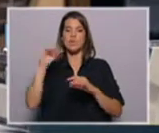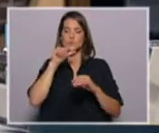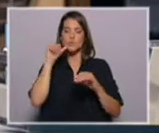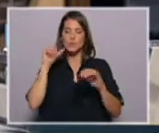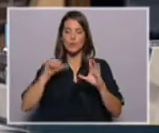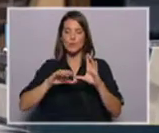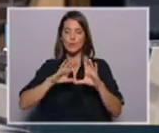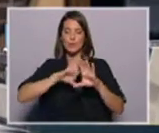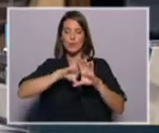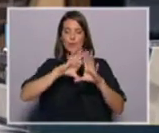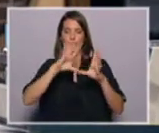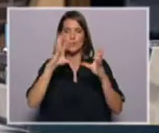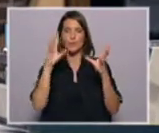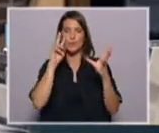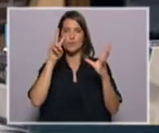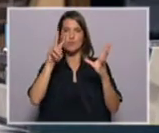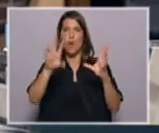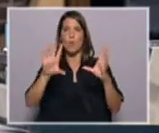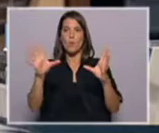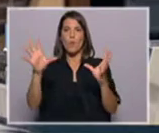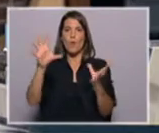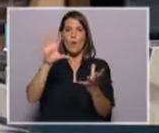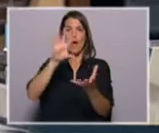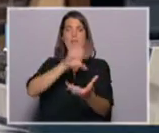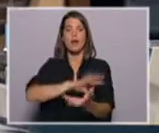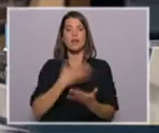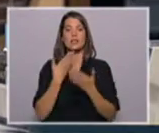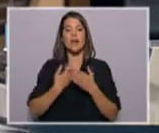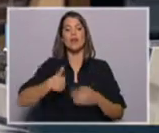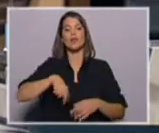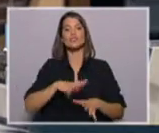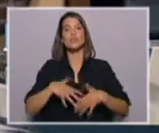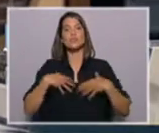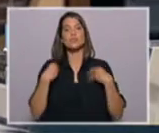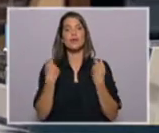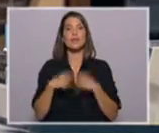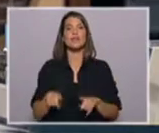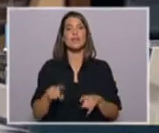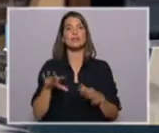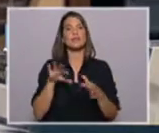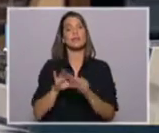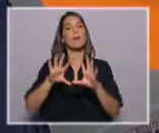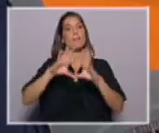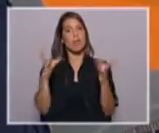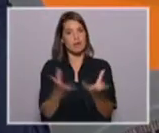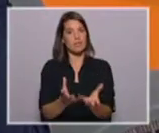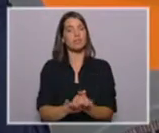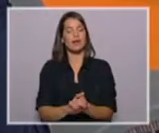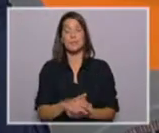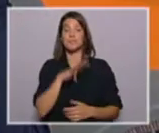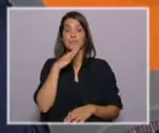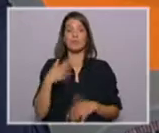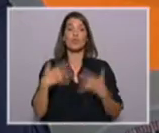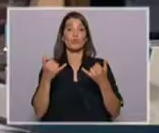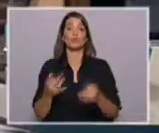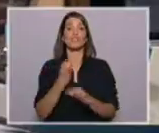e que revolucionou em termos emotivos o nosso próprio planeta. É interessante que pouco tempo depois há o Festival de